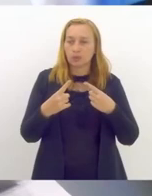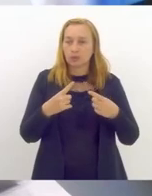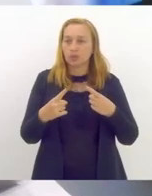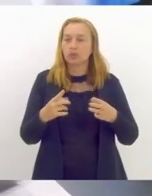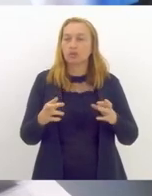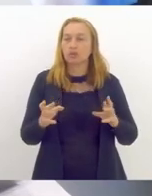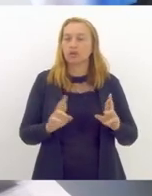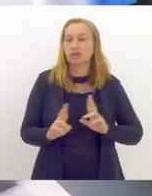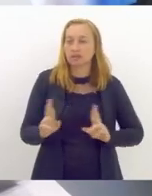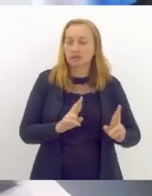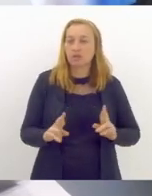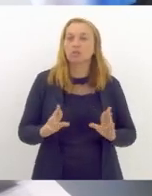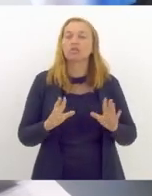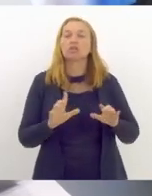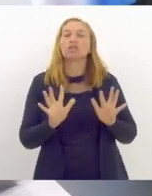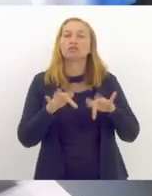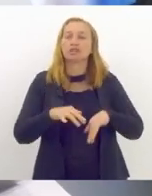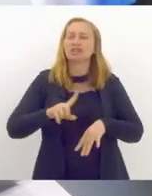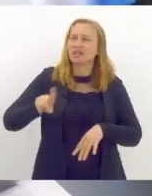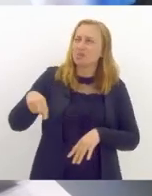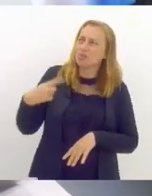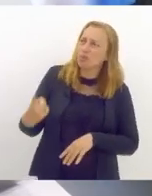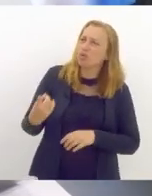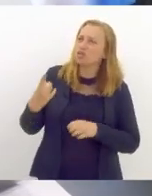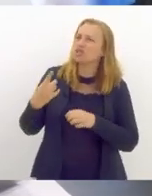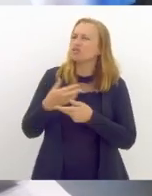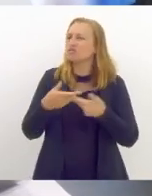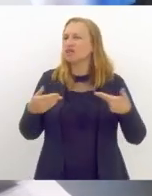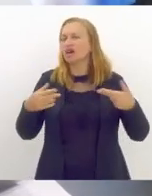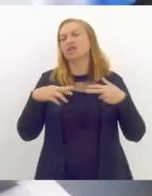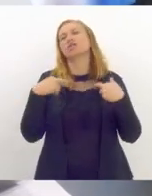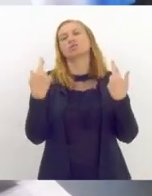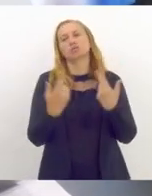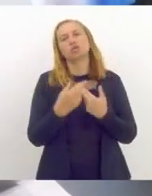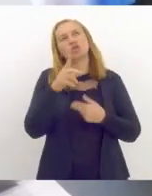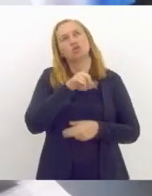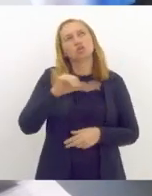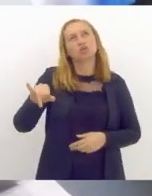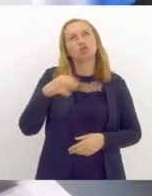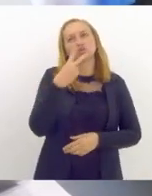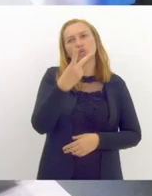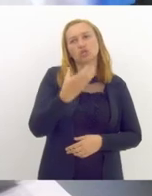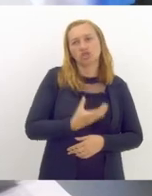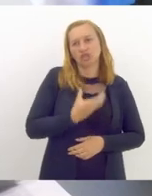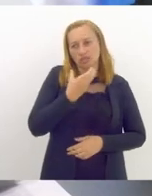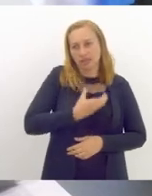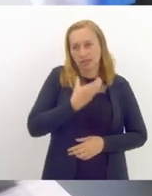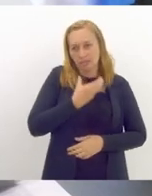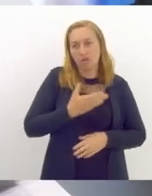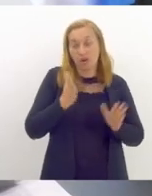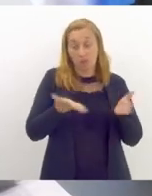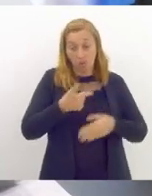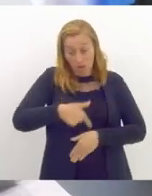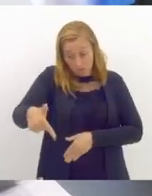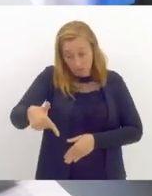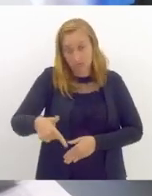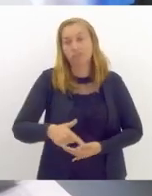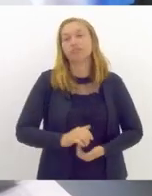e finalmente depois de muitas reuniões no dia dois de Dezembro agora